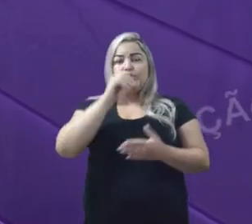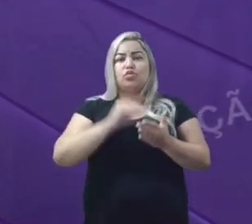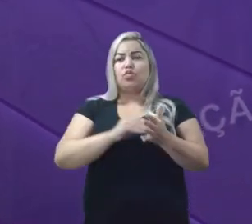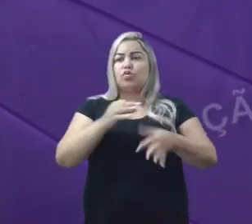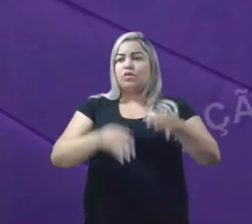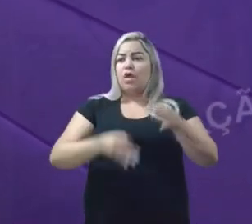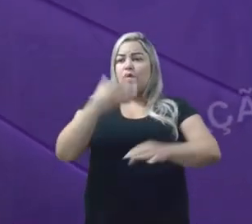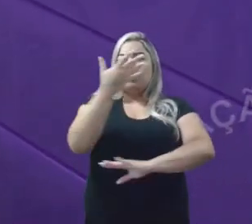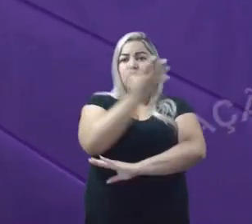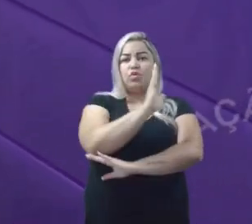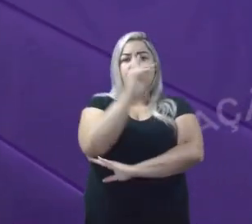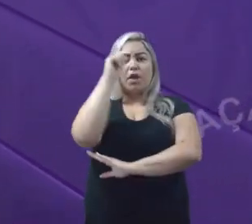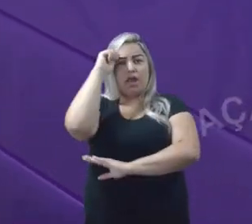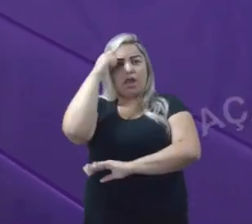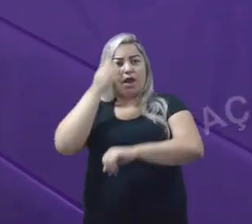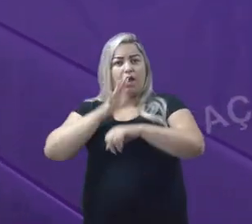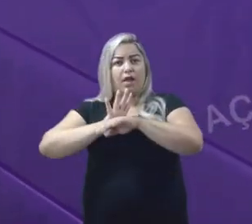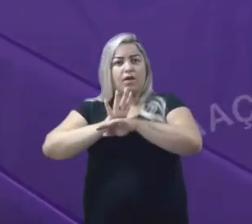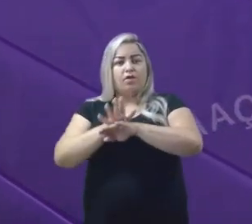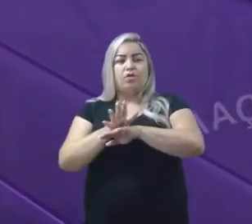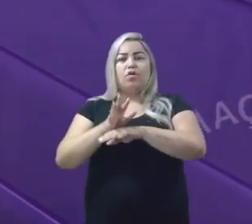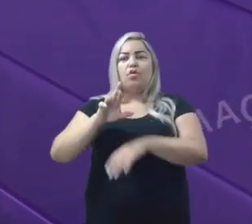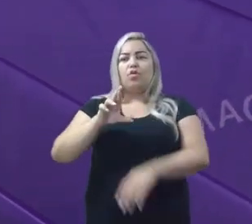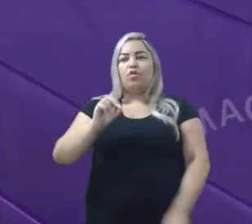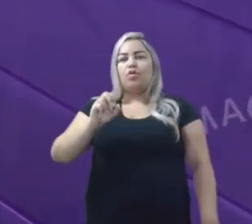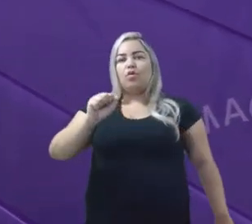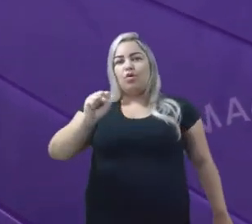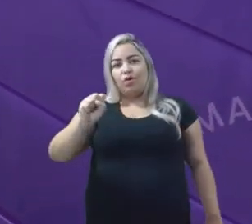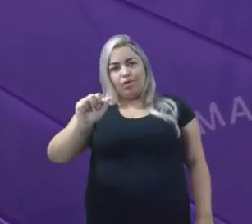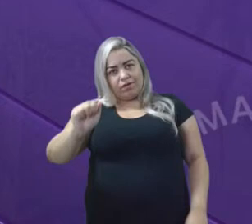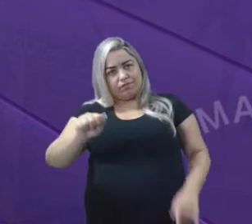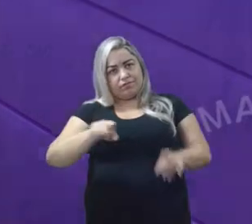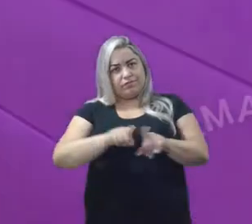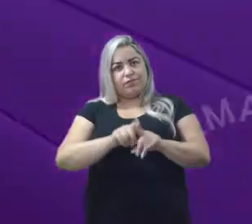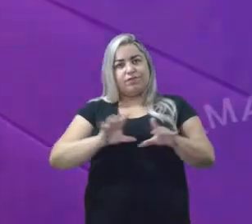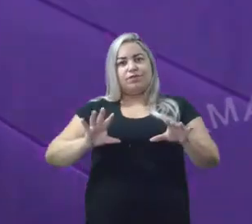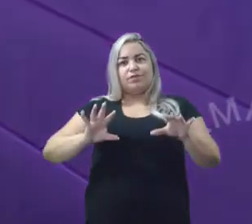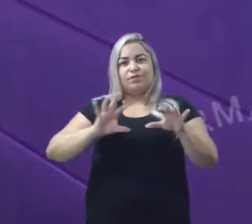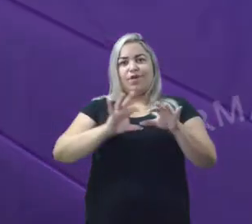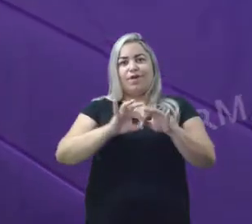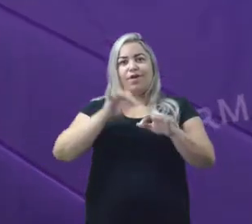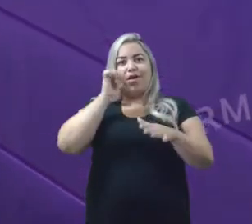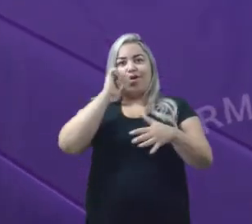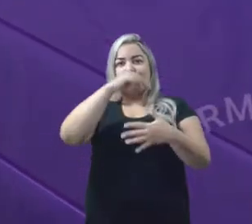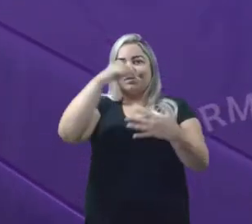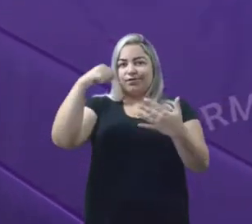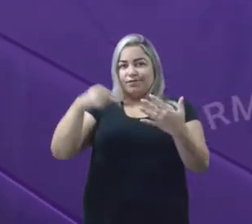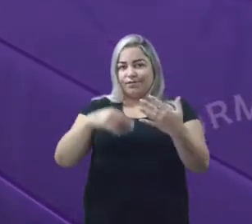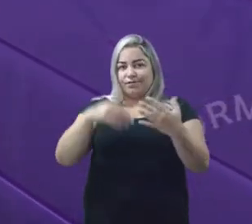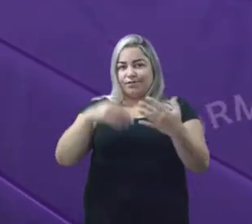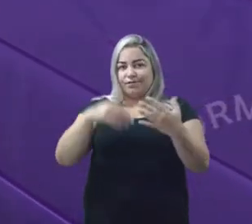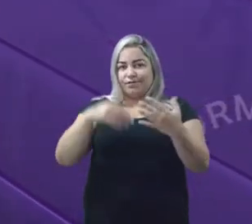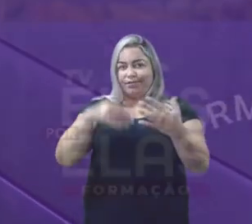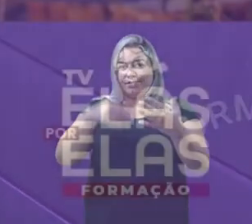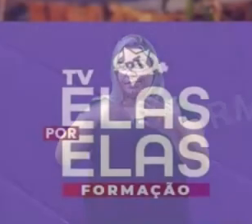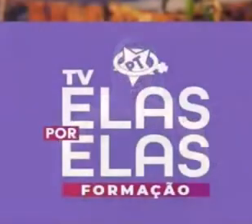injustiça ambiental e racismo com Rosa Correia. Continue ligadinha no TV Elas por Elas.